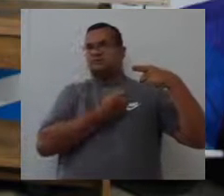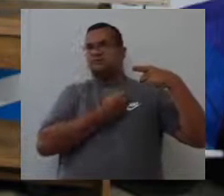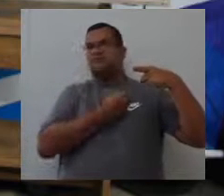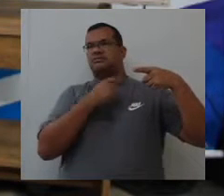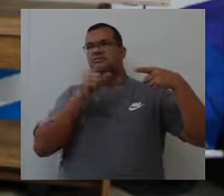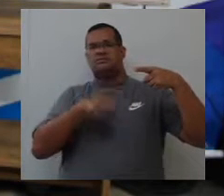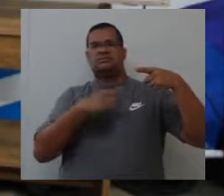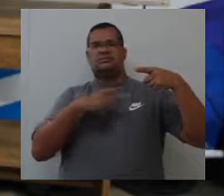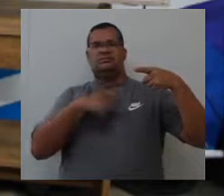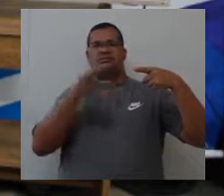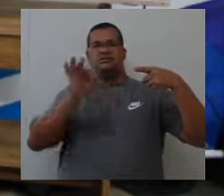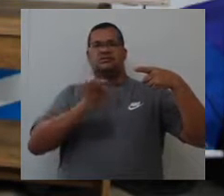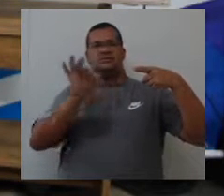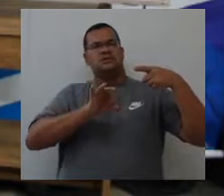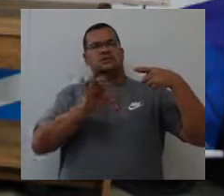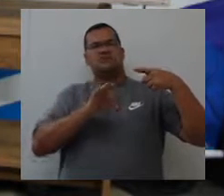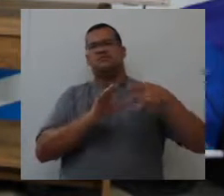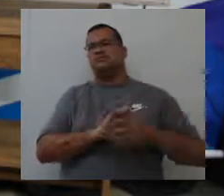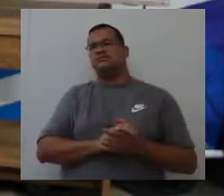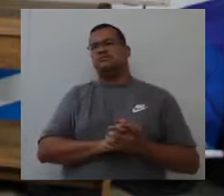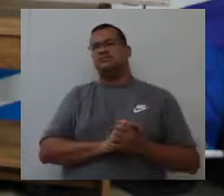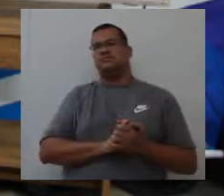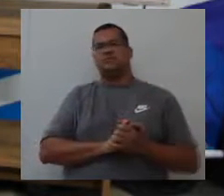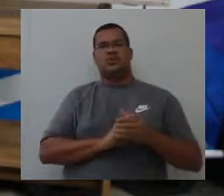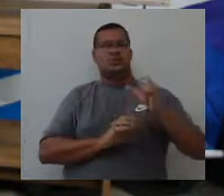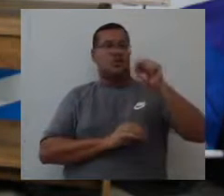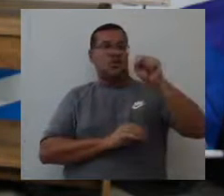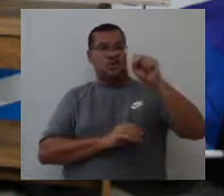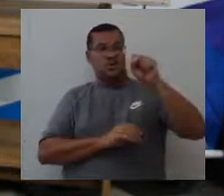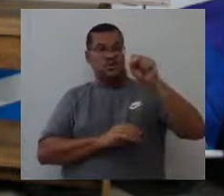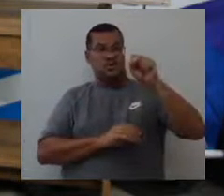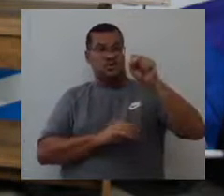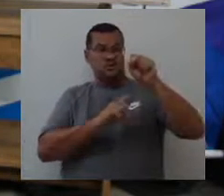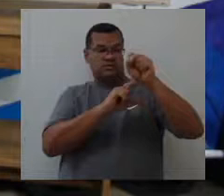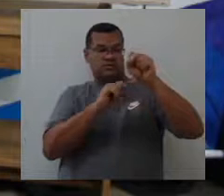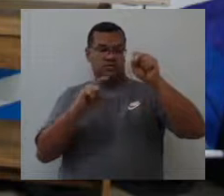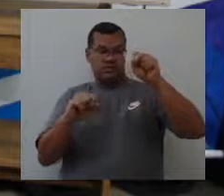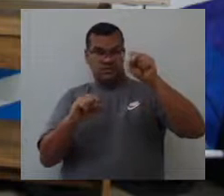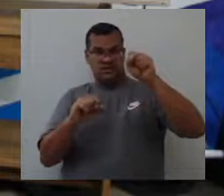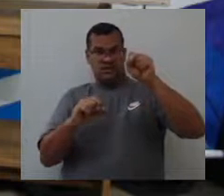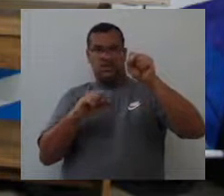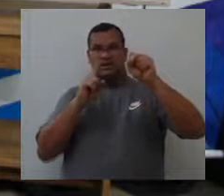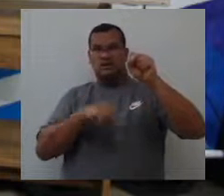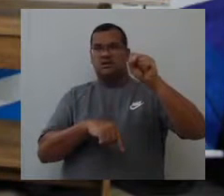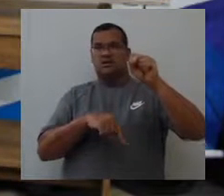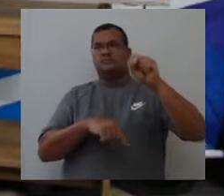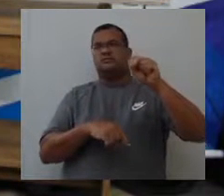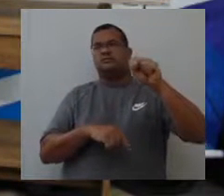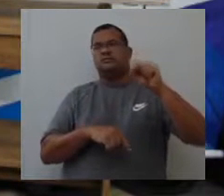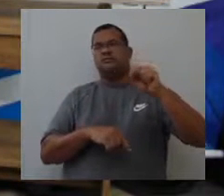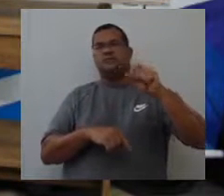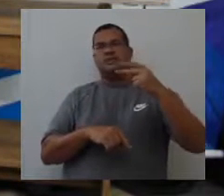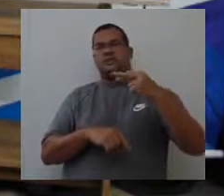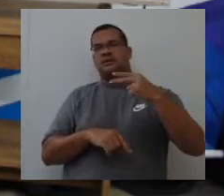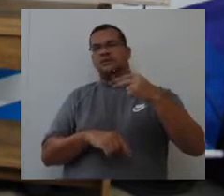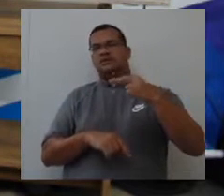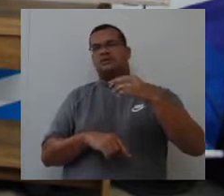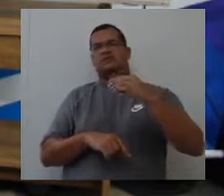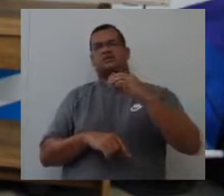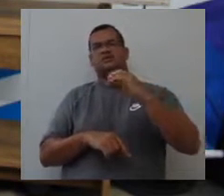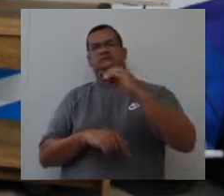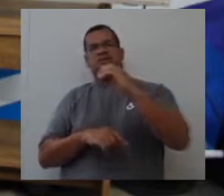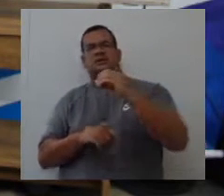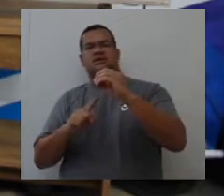lemos aquele símbolo de porcento. Por exemplo, 8 sobre 100 é uma razão cujo denominador é 100. Isso é a mesma coisa que,